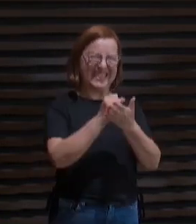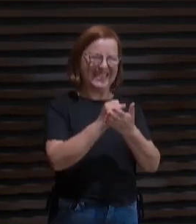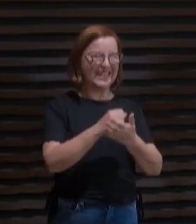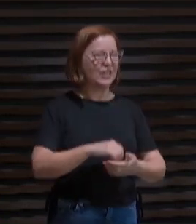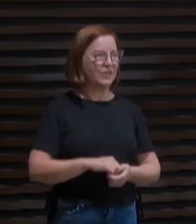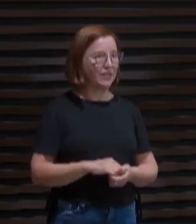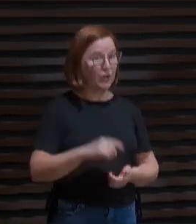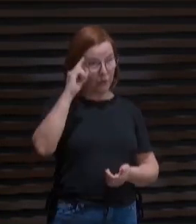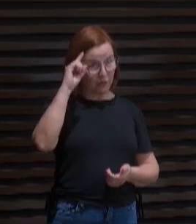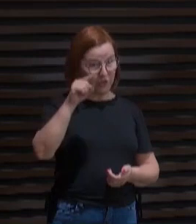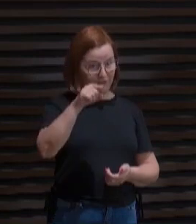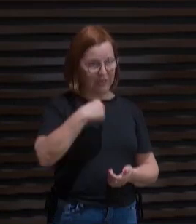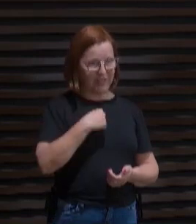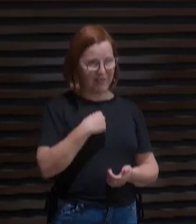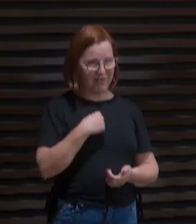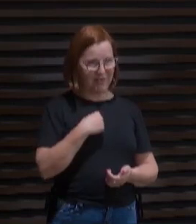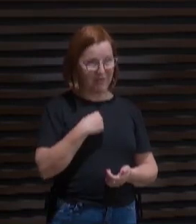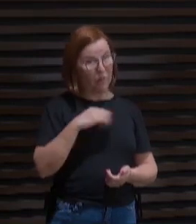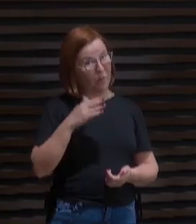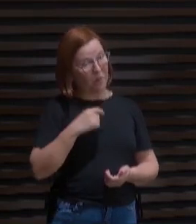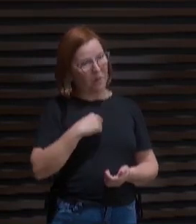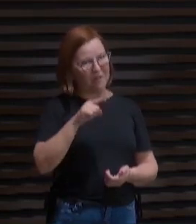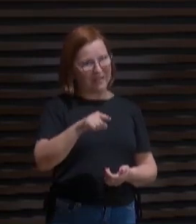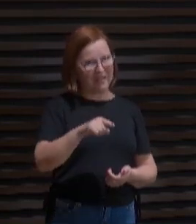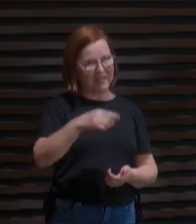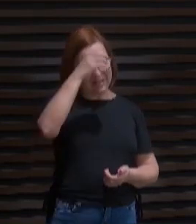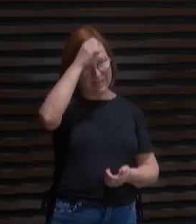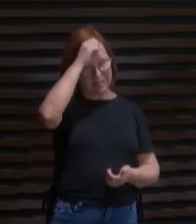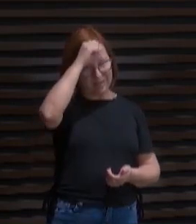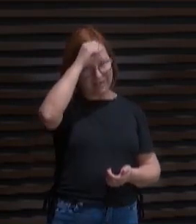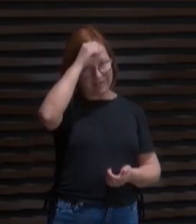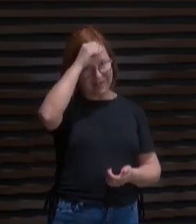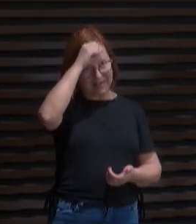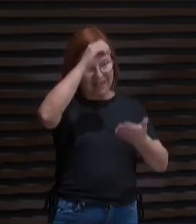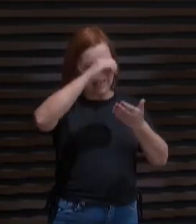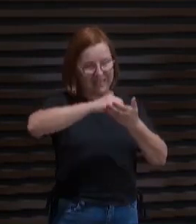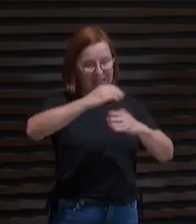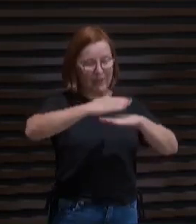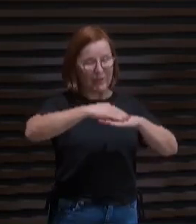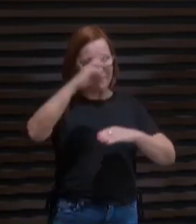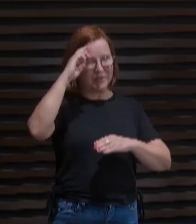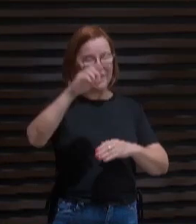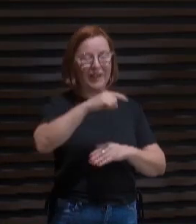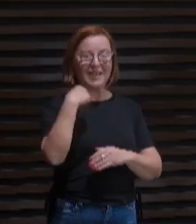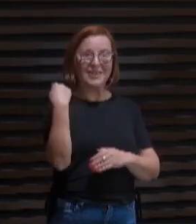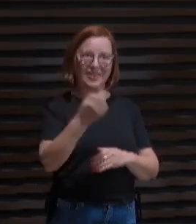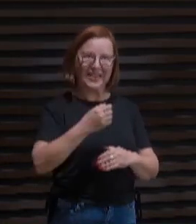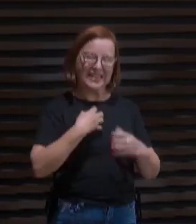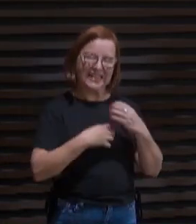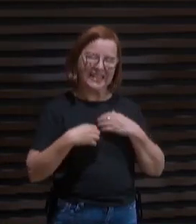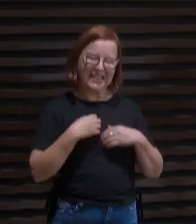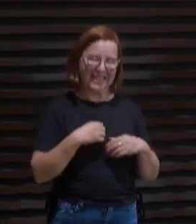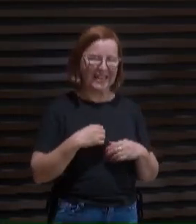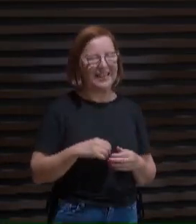que você e eu, ou eu e você, aprendermos a lançar sobre o Senhor as nossas ansiedades, as